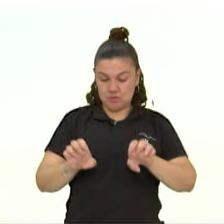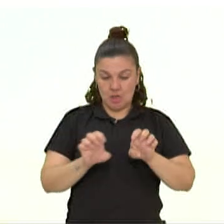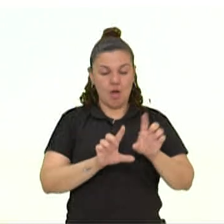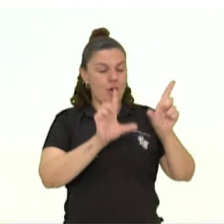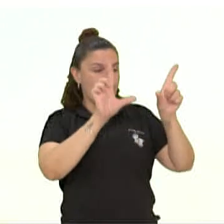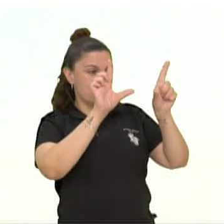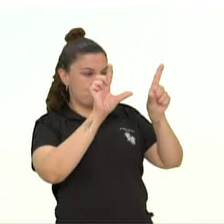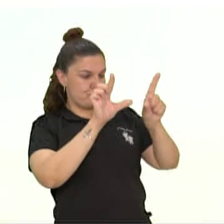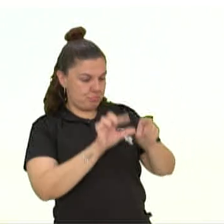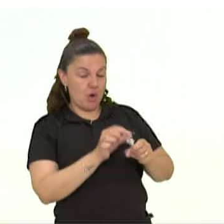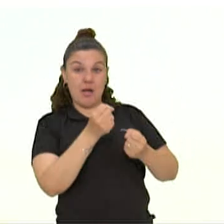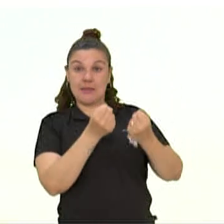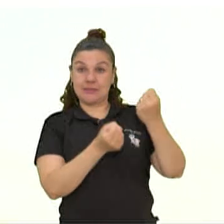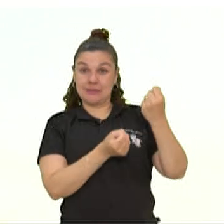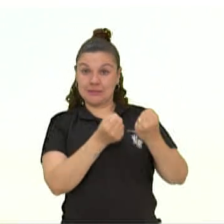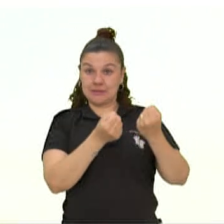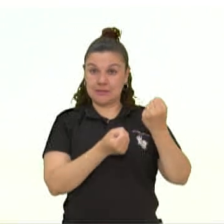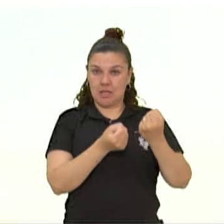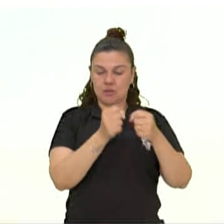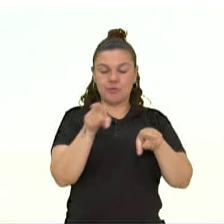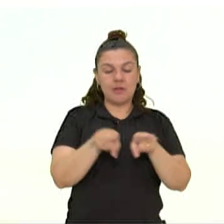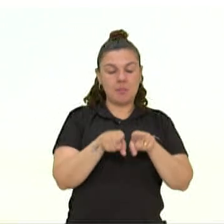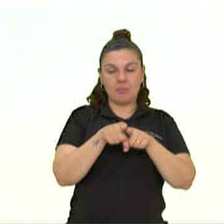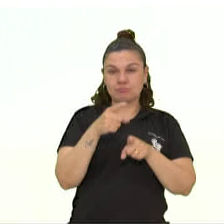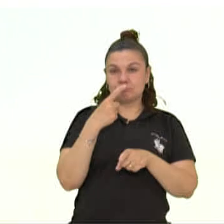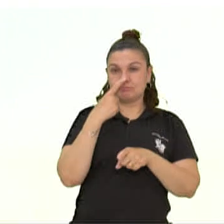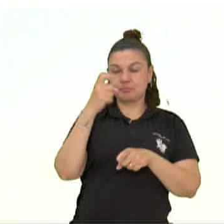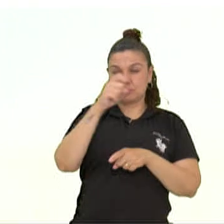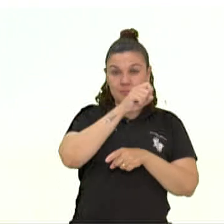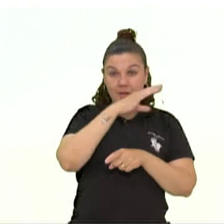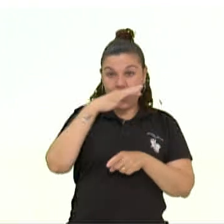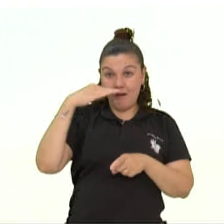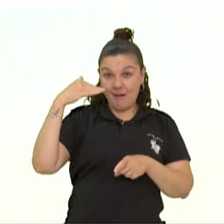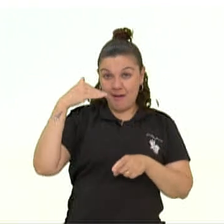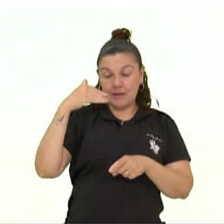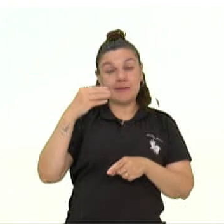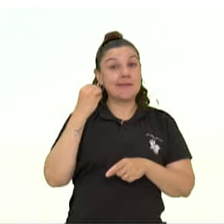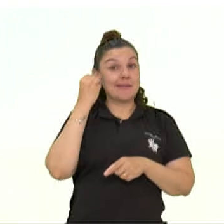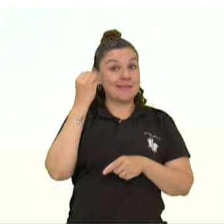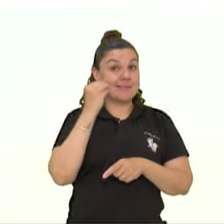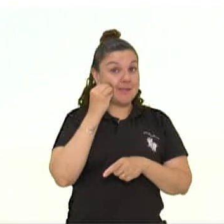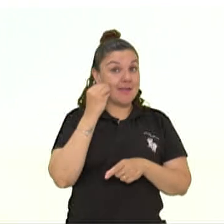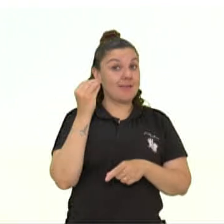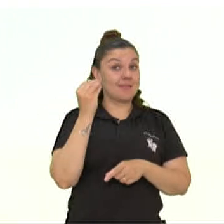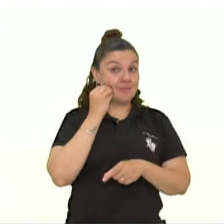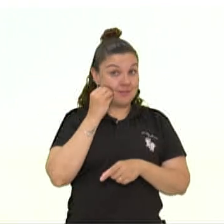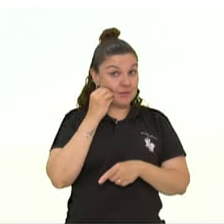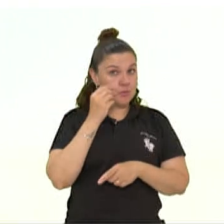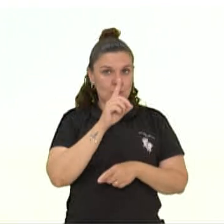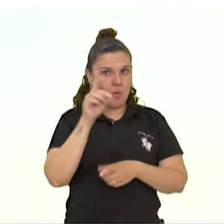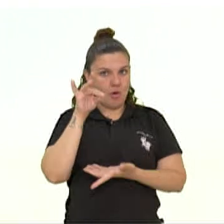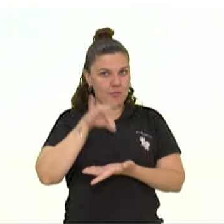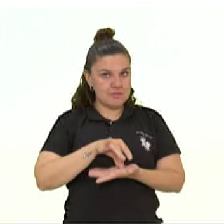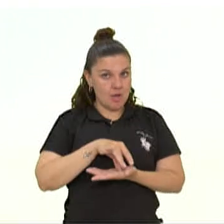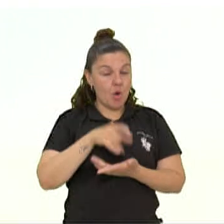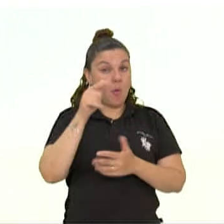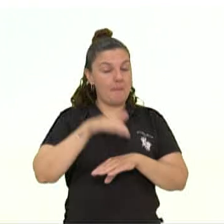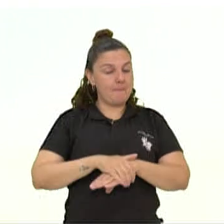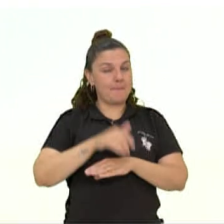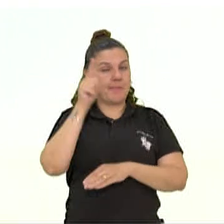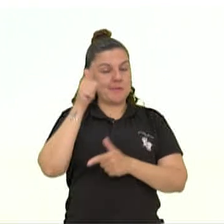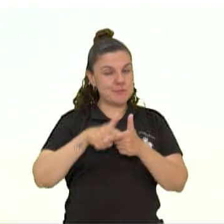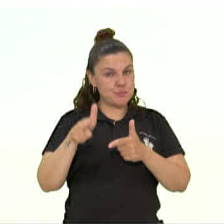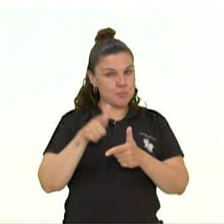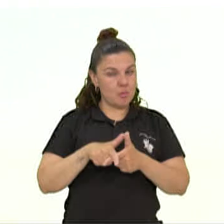o congestionamento e a melhora da qualidade do ar, isso tentando lá na Ásia, porque o maior problema urbano asiático a gente sabe que é